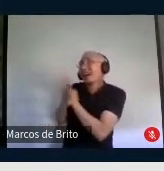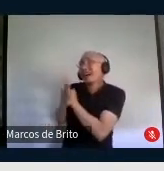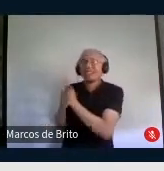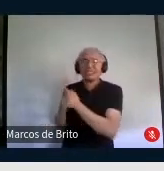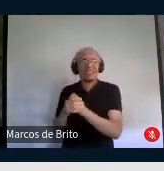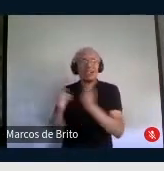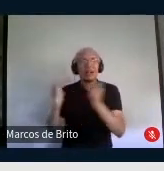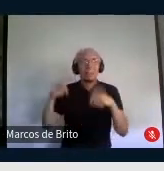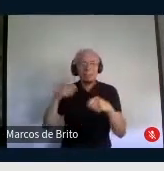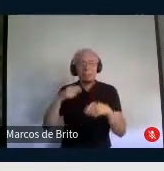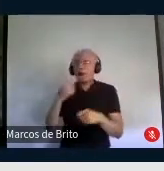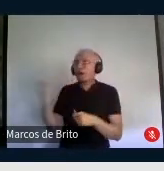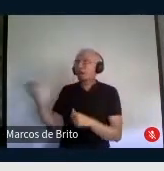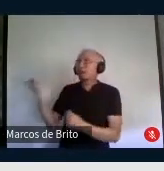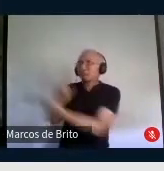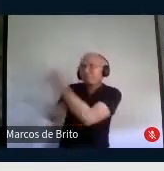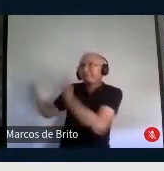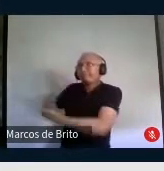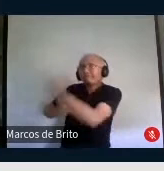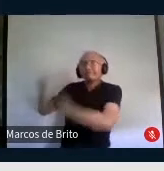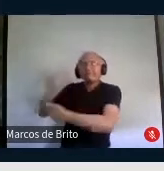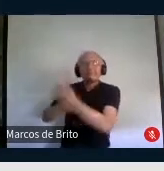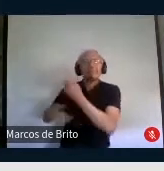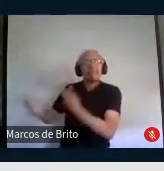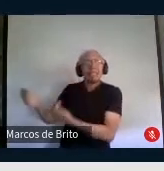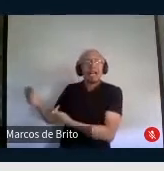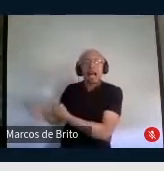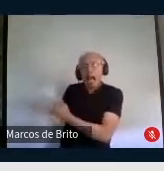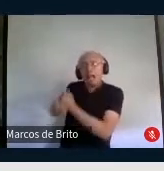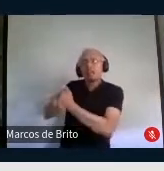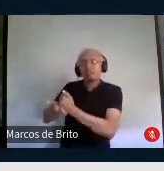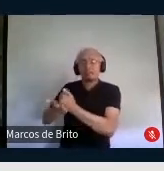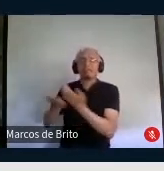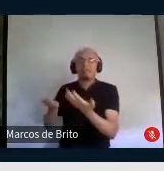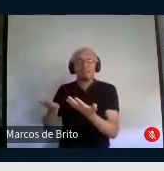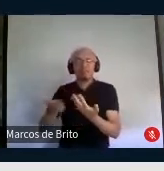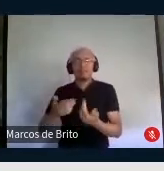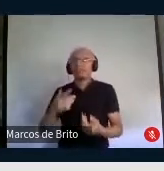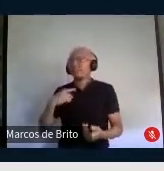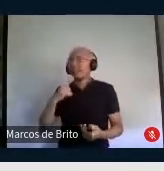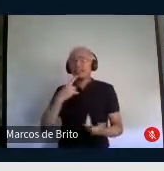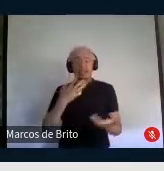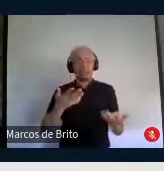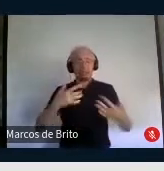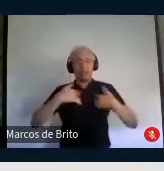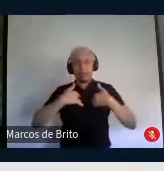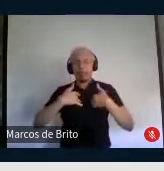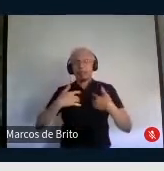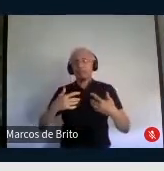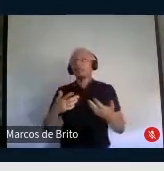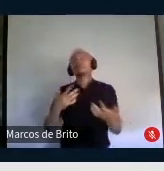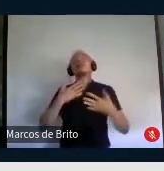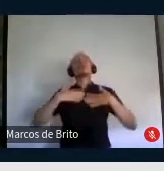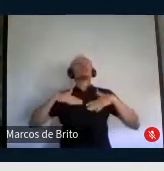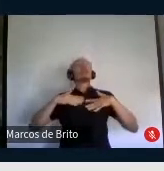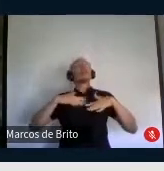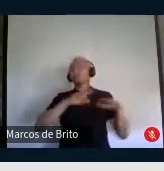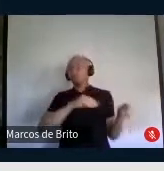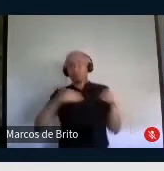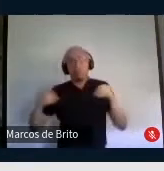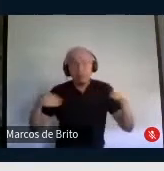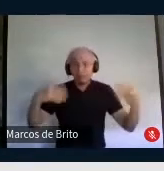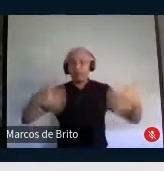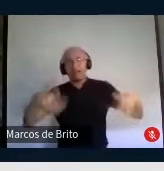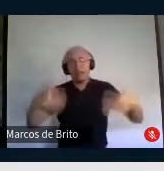tem contribuições muito importantes para trazer. E ela me tirou da minha zona de conforto na qualificação.